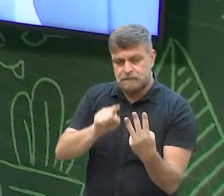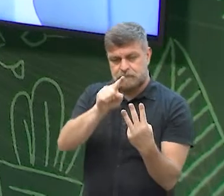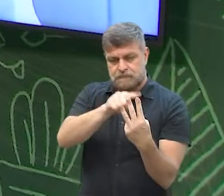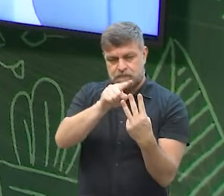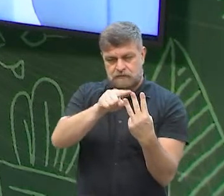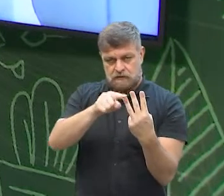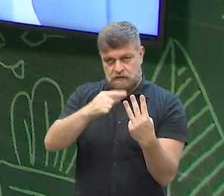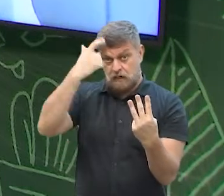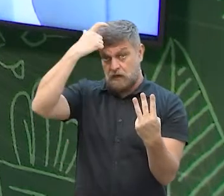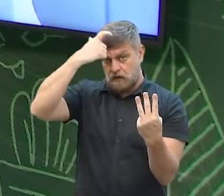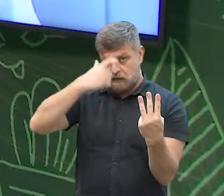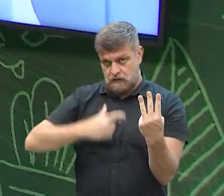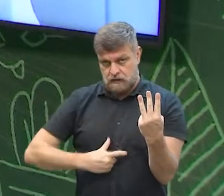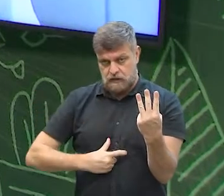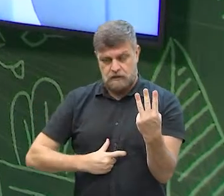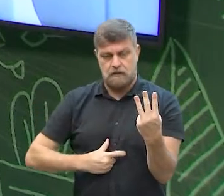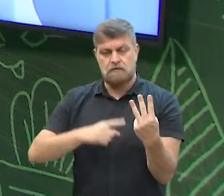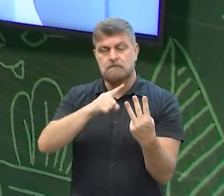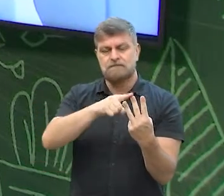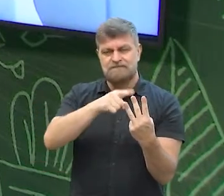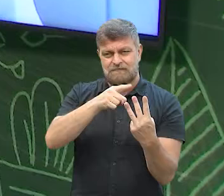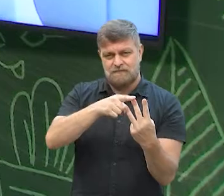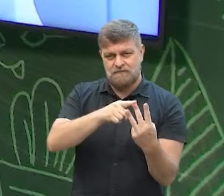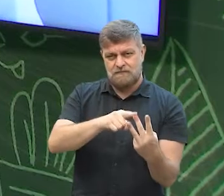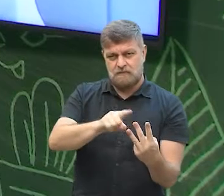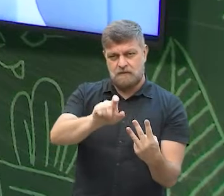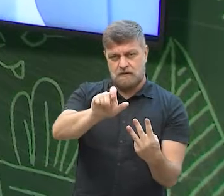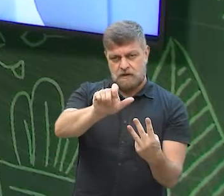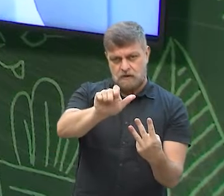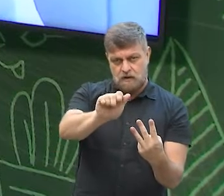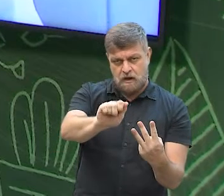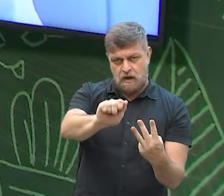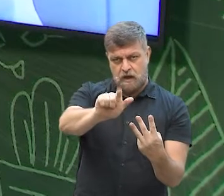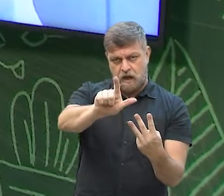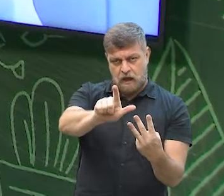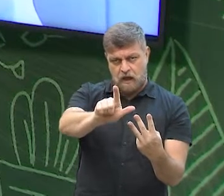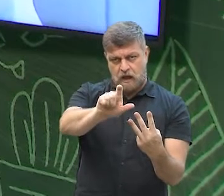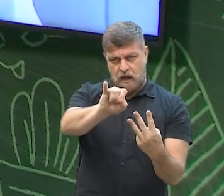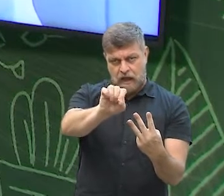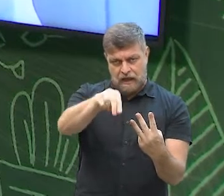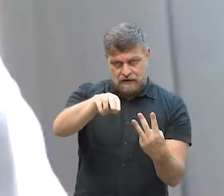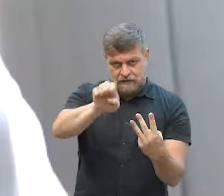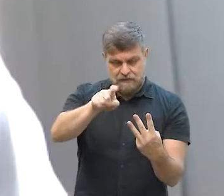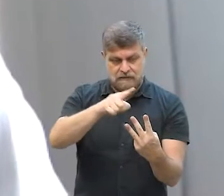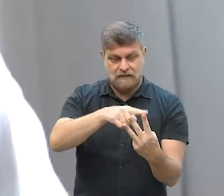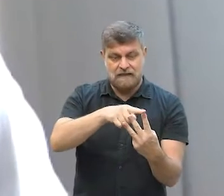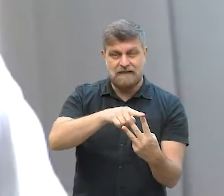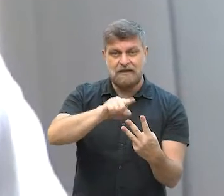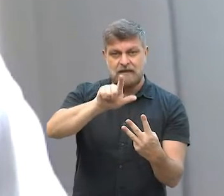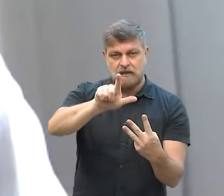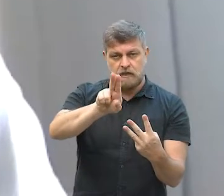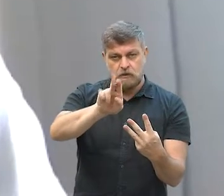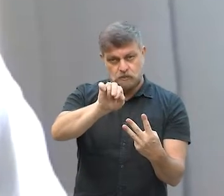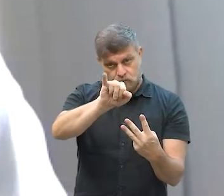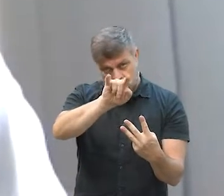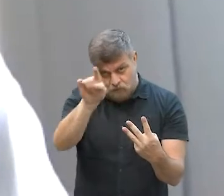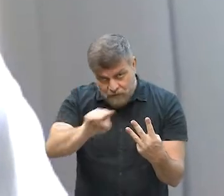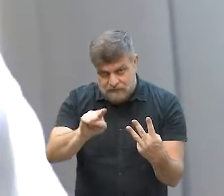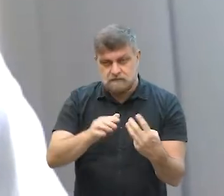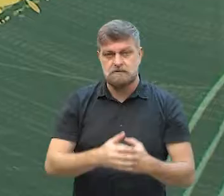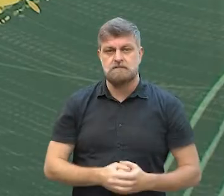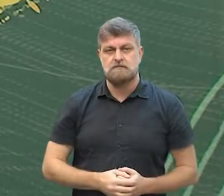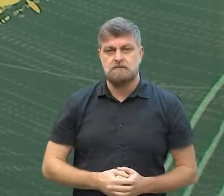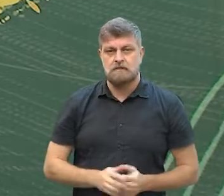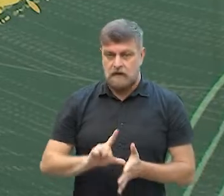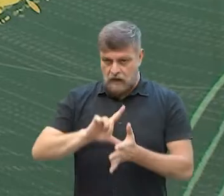3 pessoas contando comigo. Tá, é você? Eu, a Aline Serraglia e o Luiz Henrique Teixeira. Tá, a